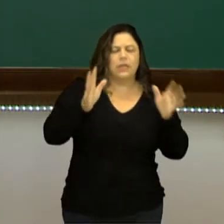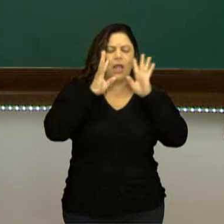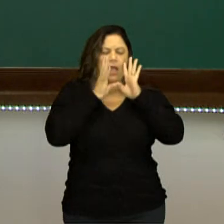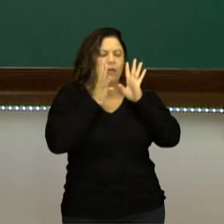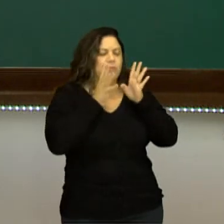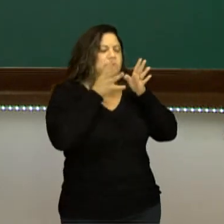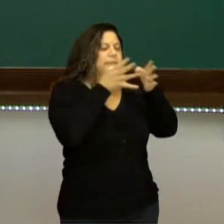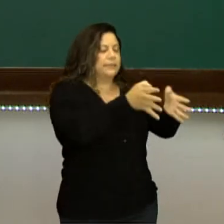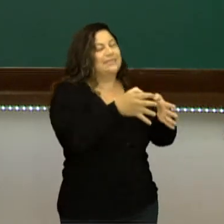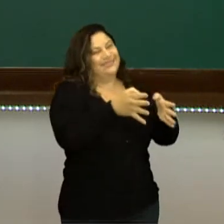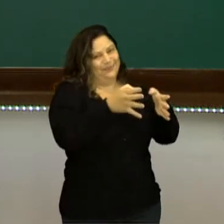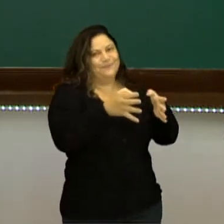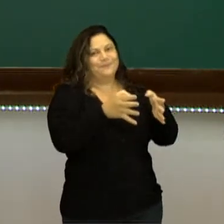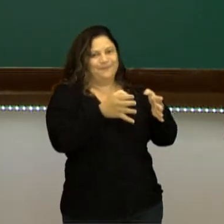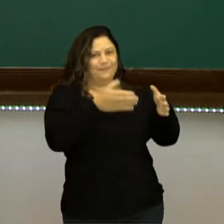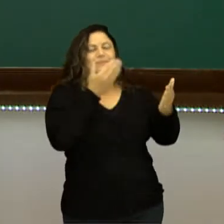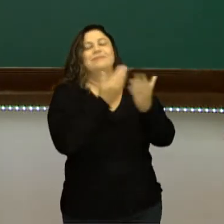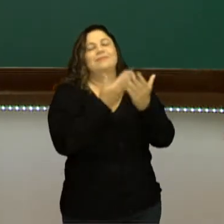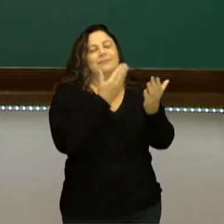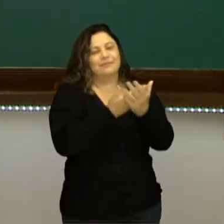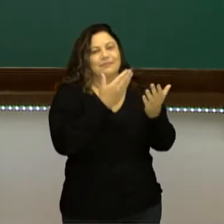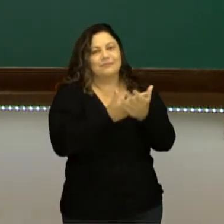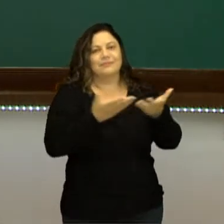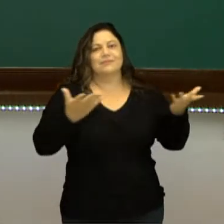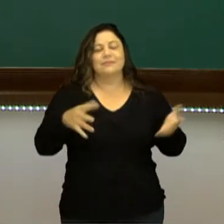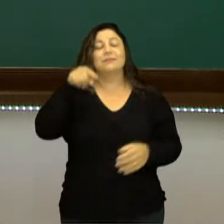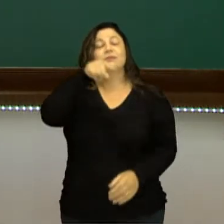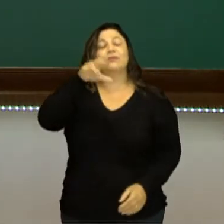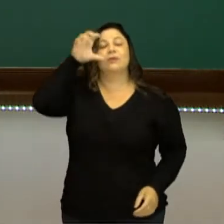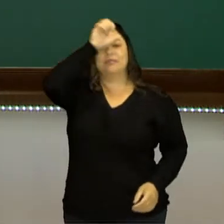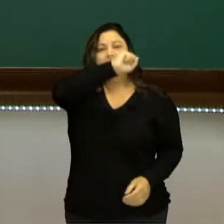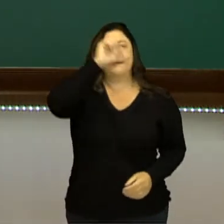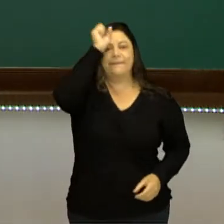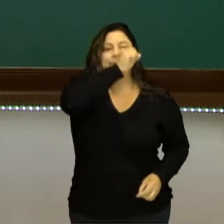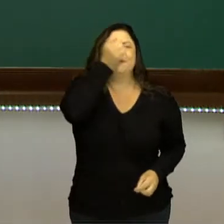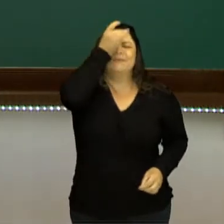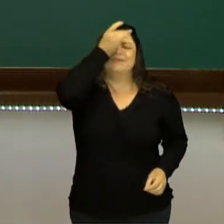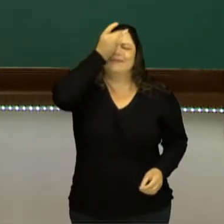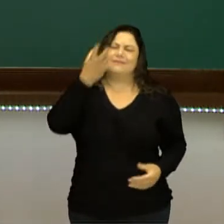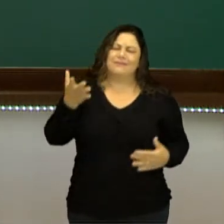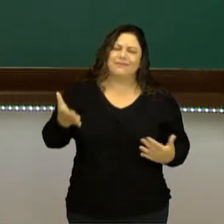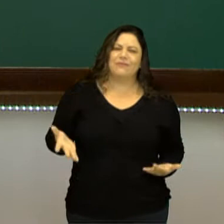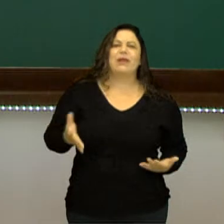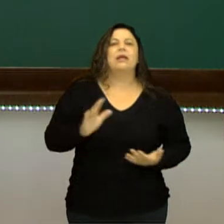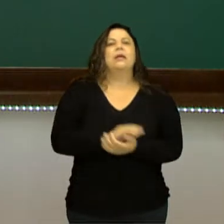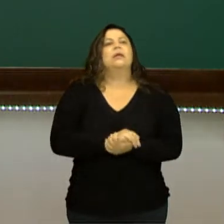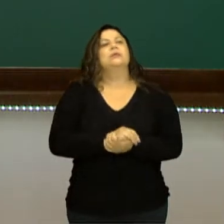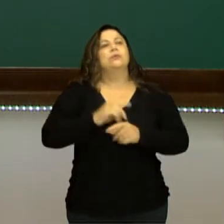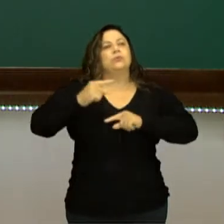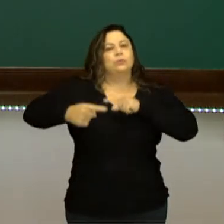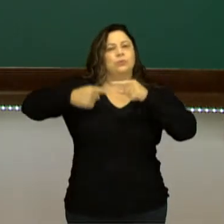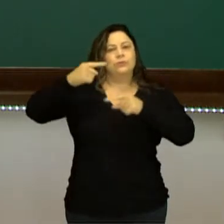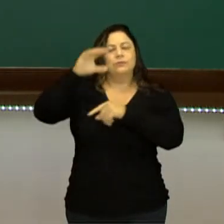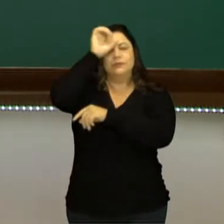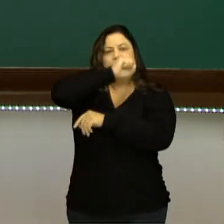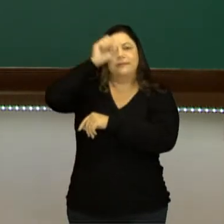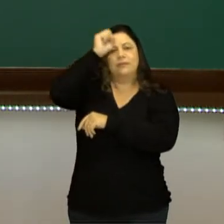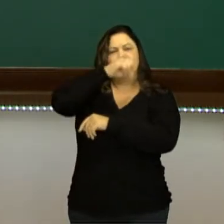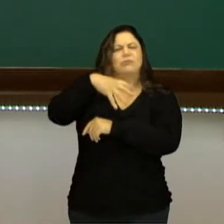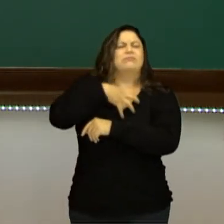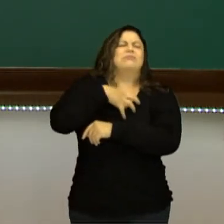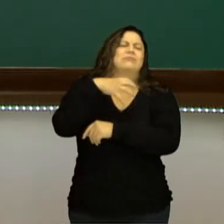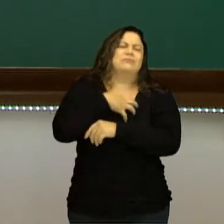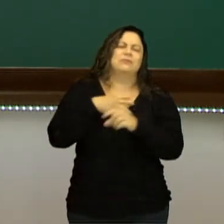atenção maior ao que está sendo estudado, aquilo que você aprendeu mais facilmente, então, né, aquilo que você aprende de uma forma mais